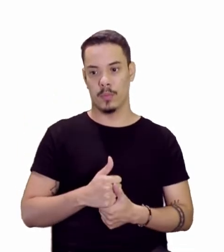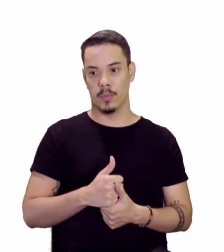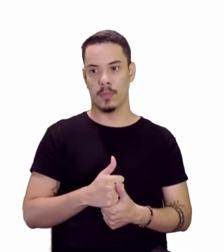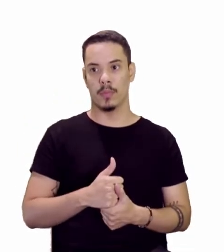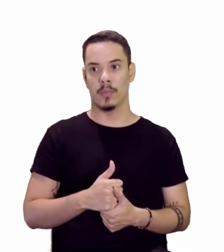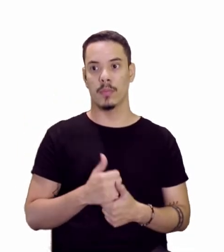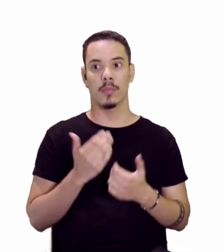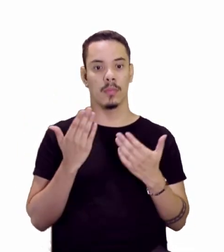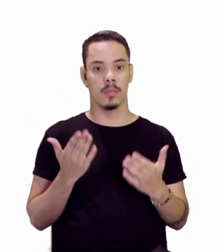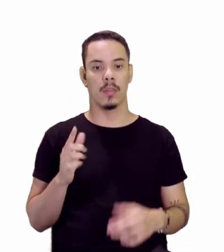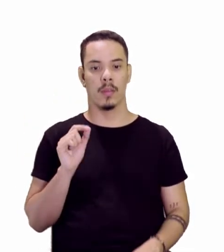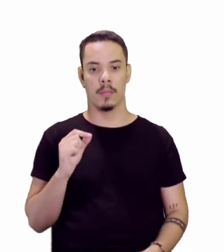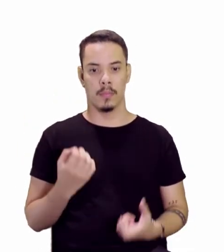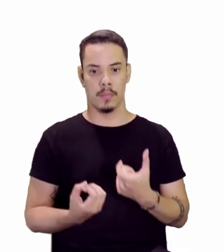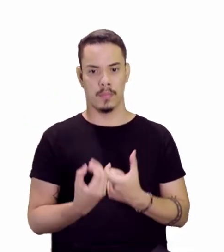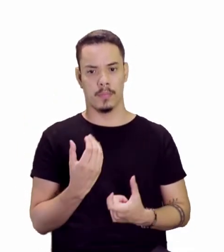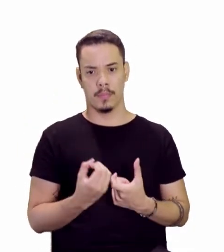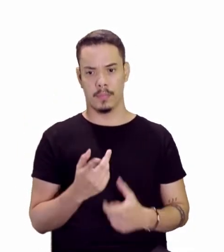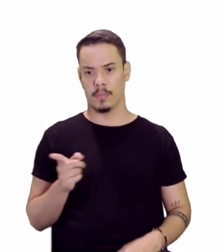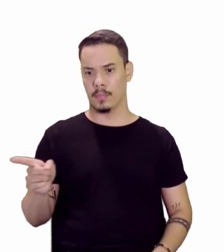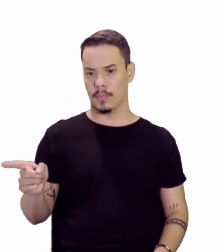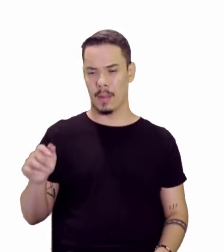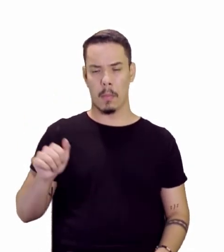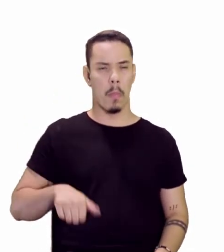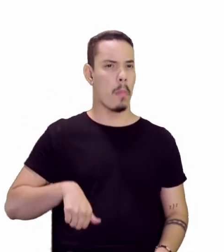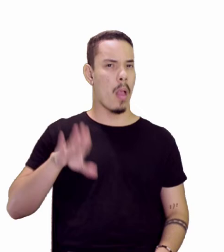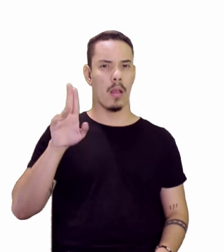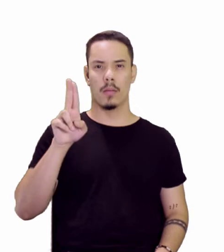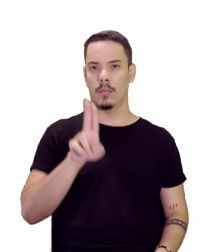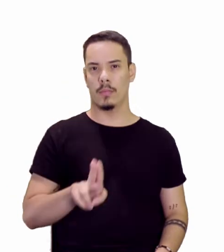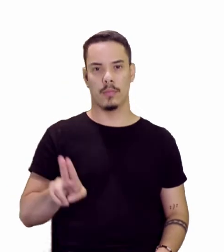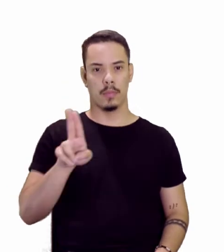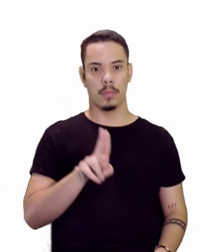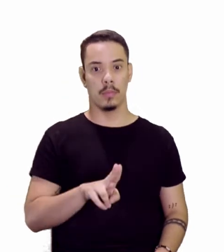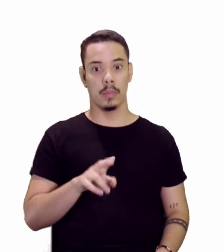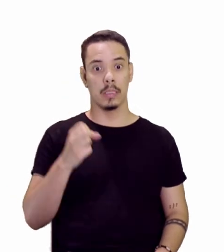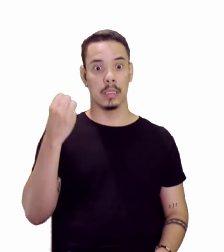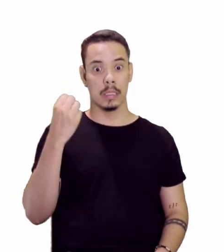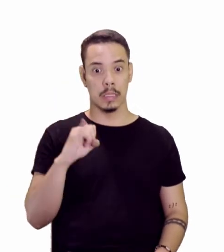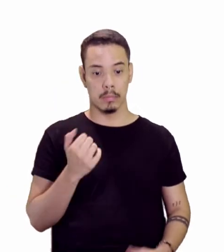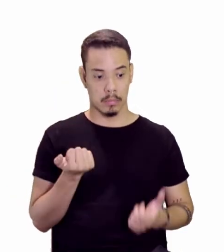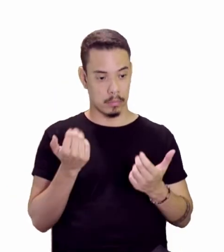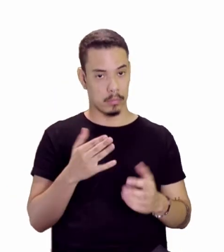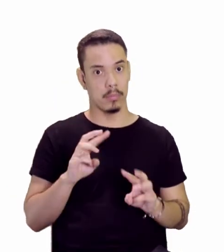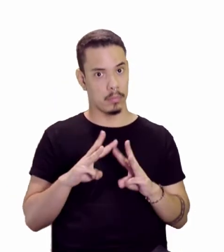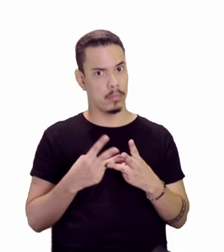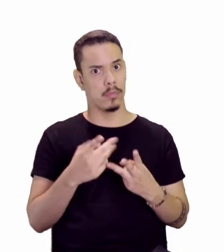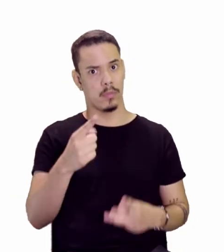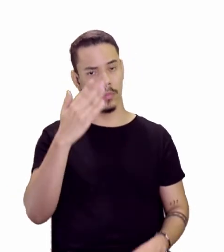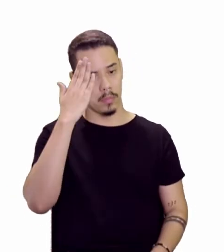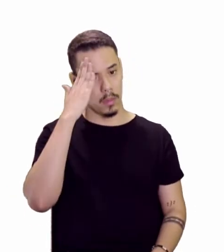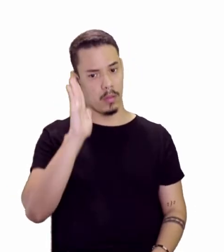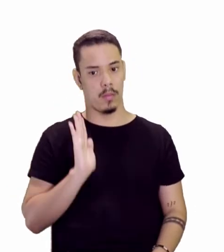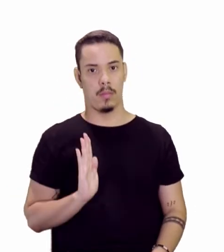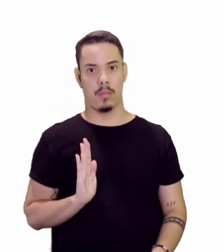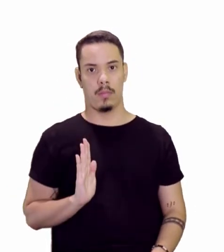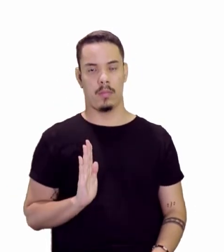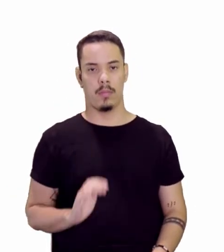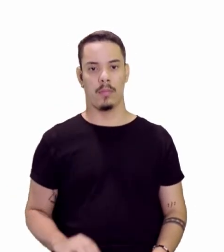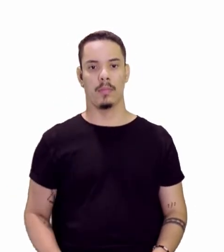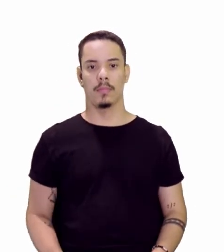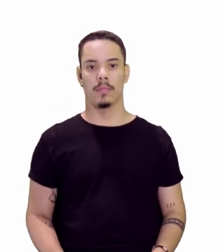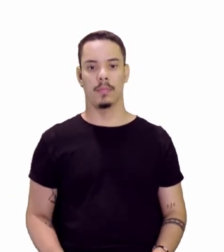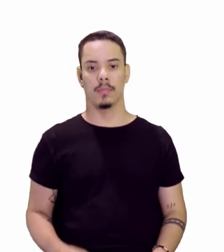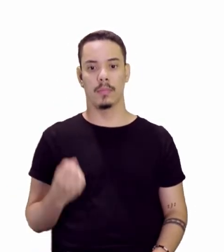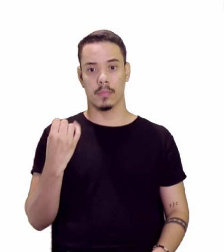na verdade, essa equação é mais utilizada. Lembrando que se deu a massa, você também sabe. Exato. Né? Agora, se ele